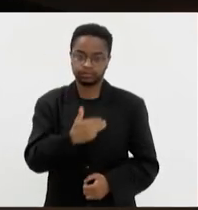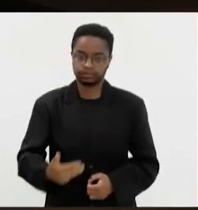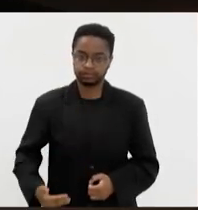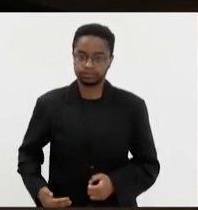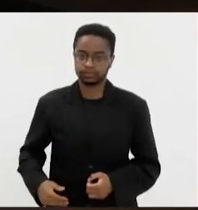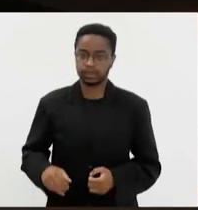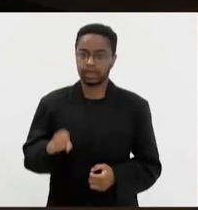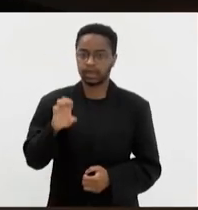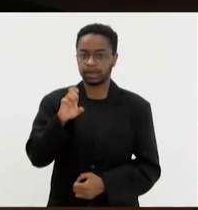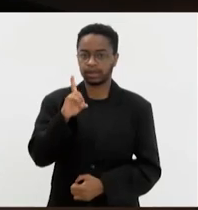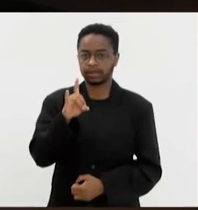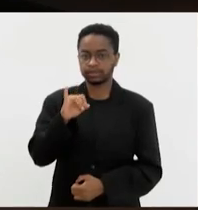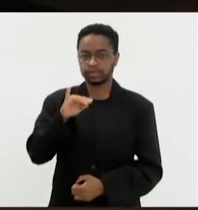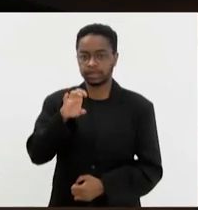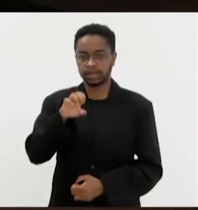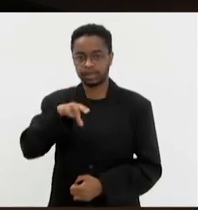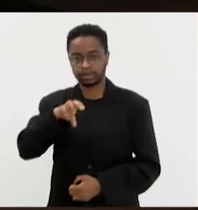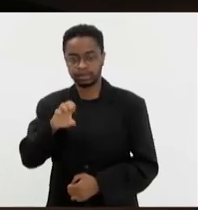minaso